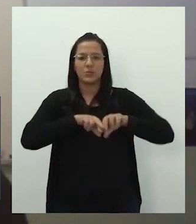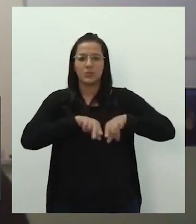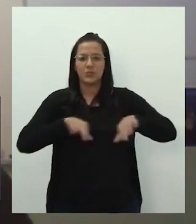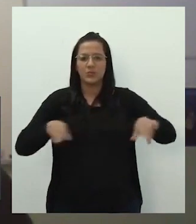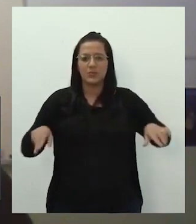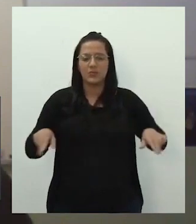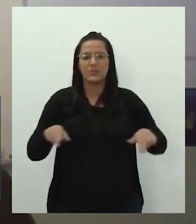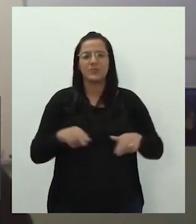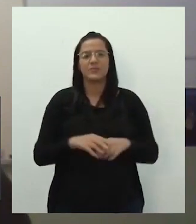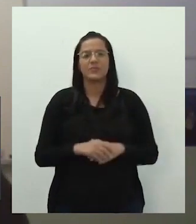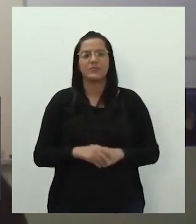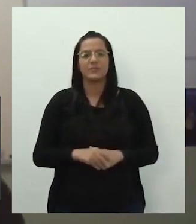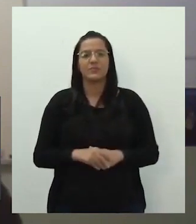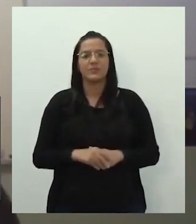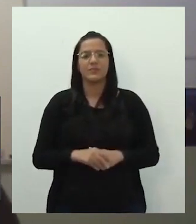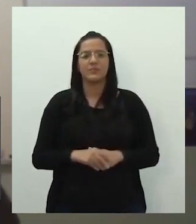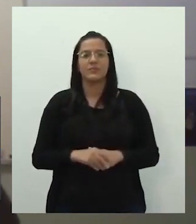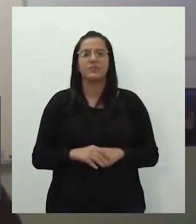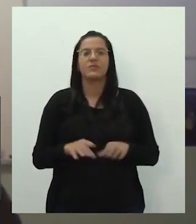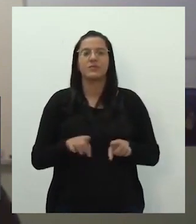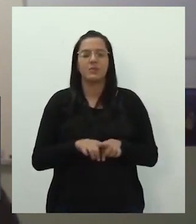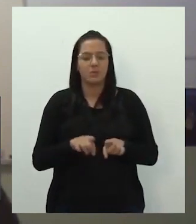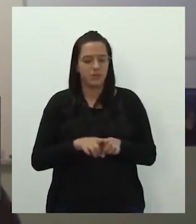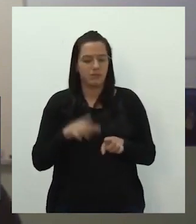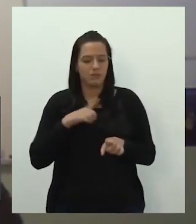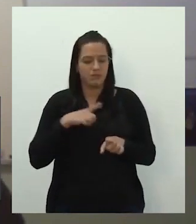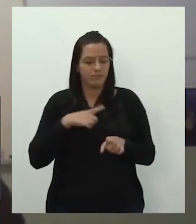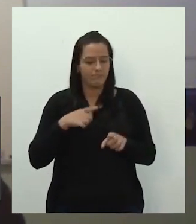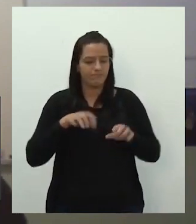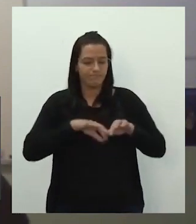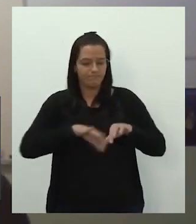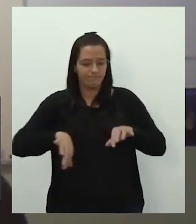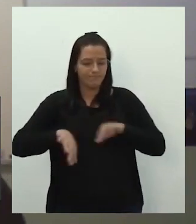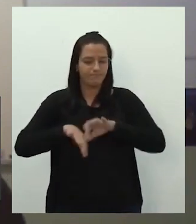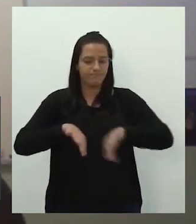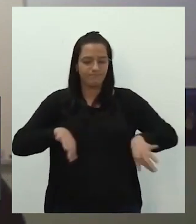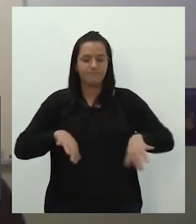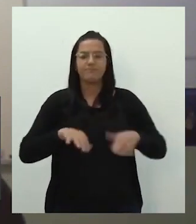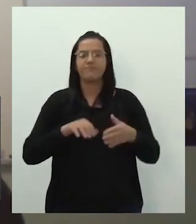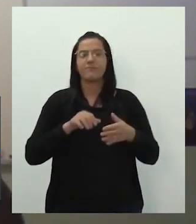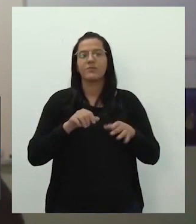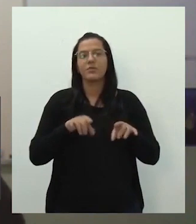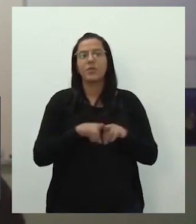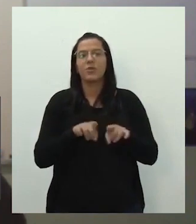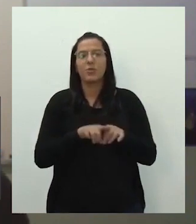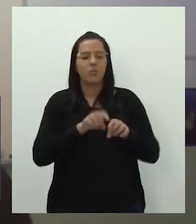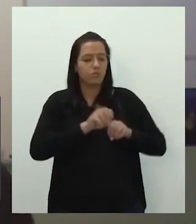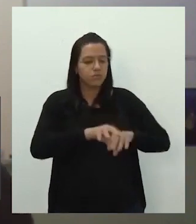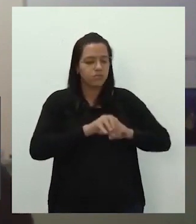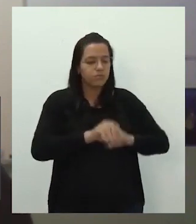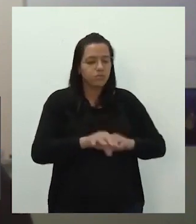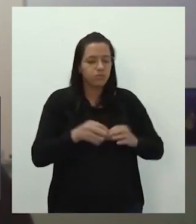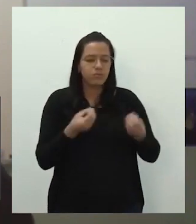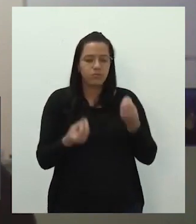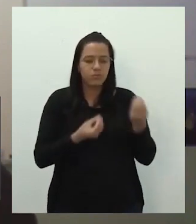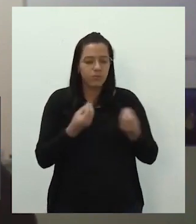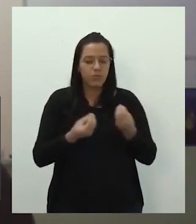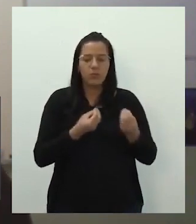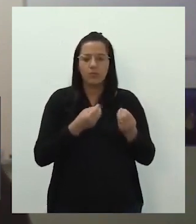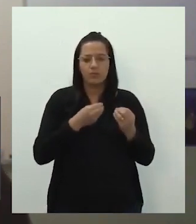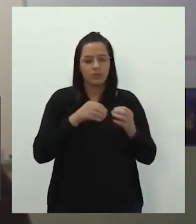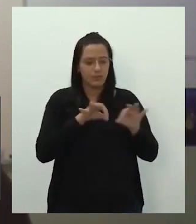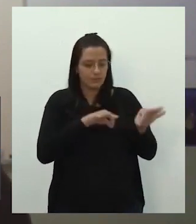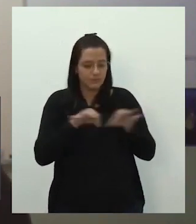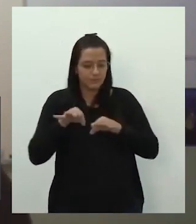né? Então, aí a gente fez toda essa separação do plano de aula, elaboramos o plano de aula. Esse plano de aula,